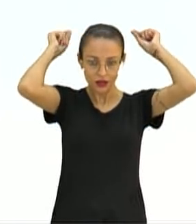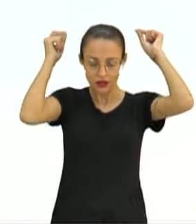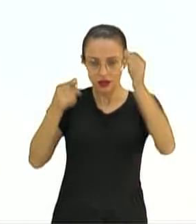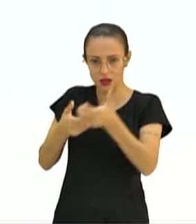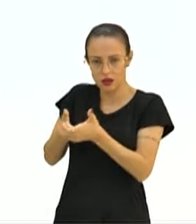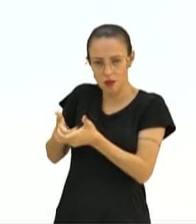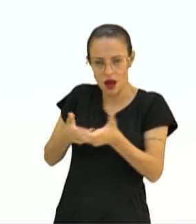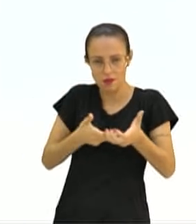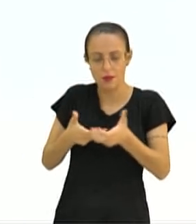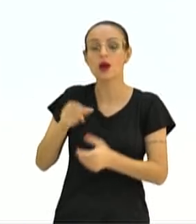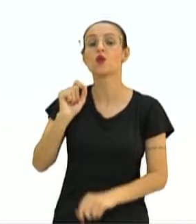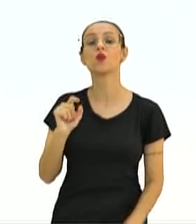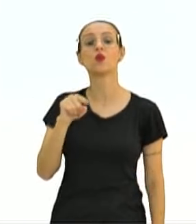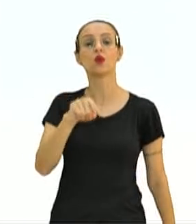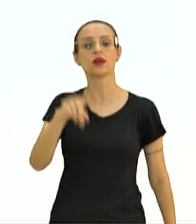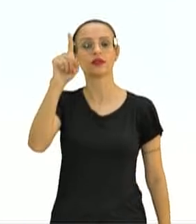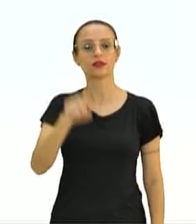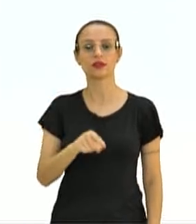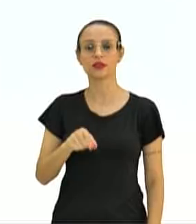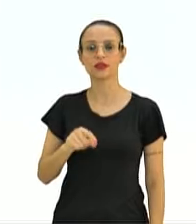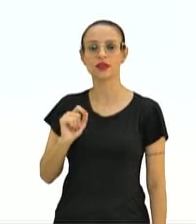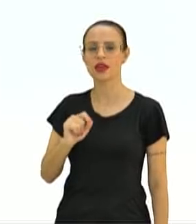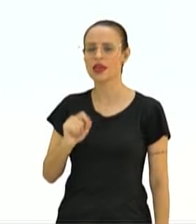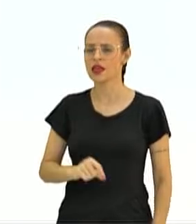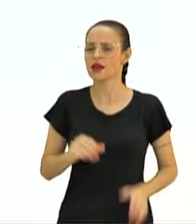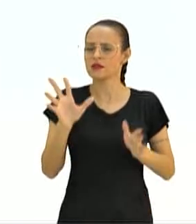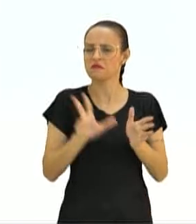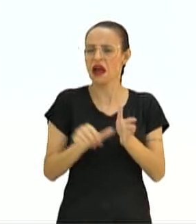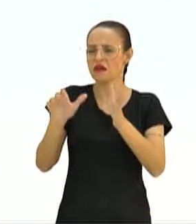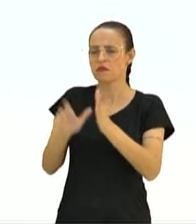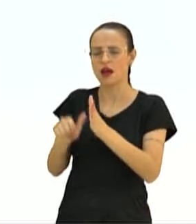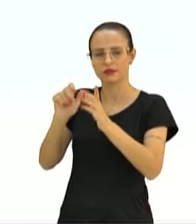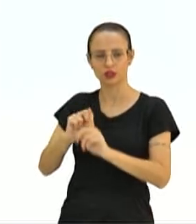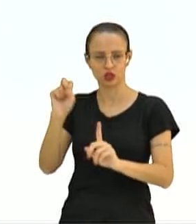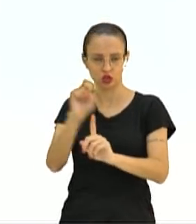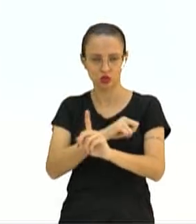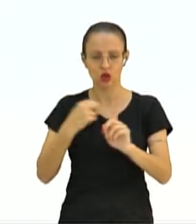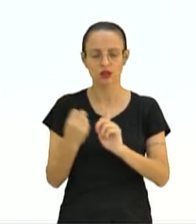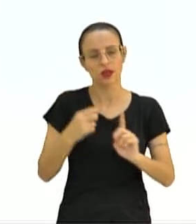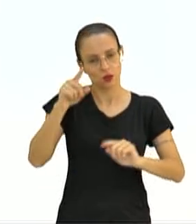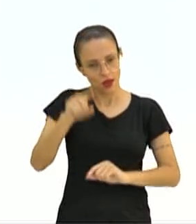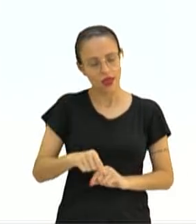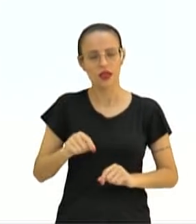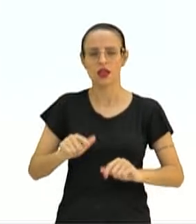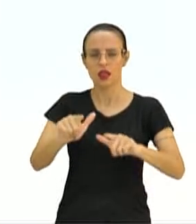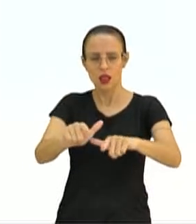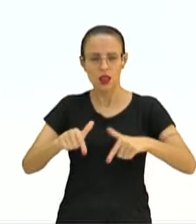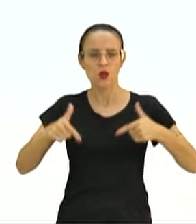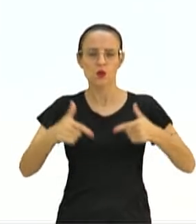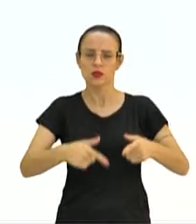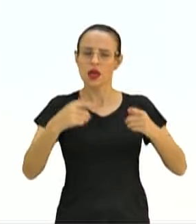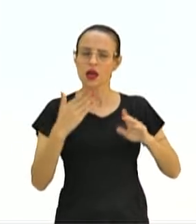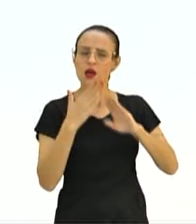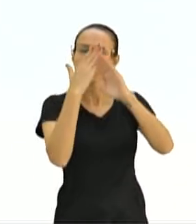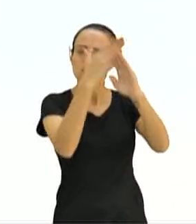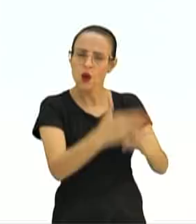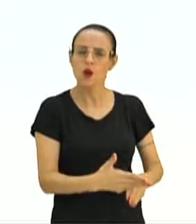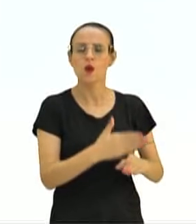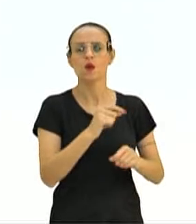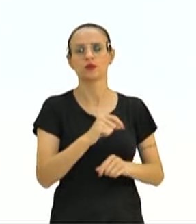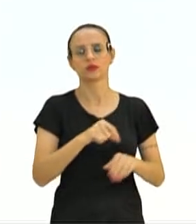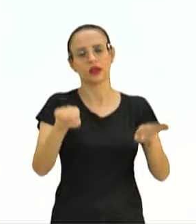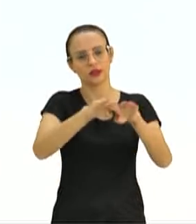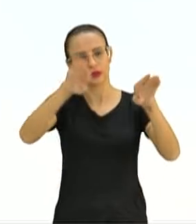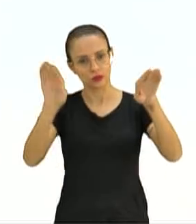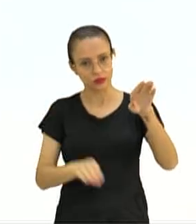entendido na maioria das vezes, por um banditismo social, né? Essa ideia aí de lutar contra a exclusão que havia no